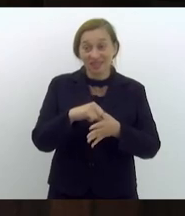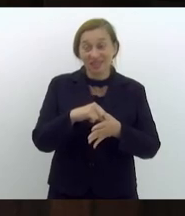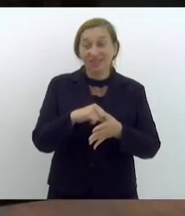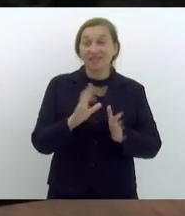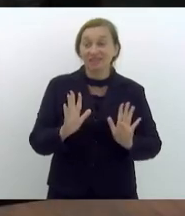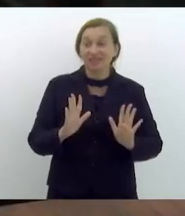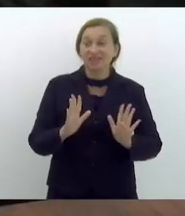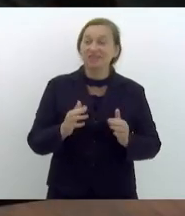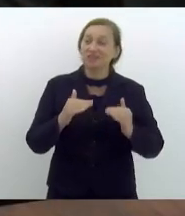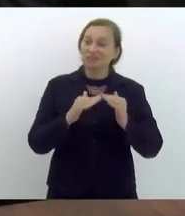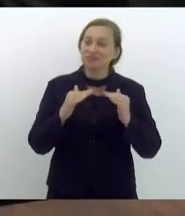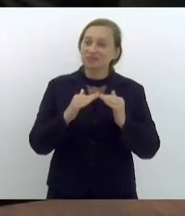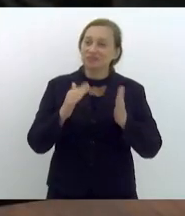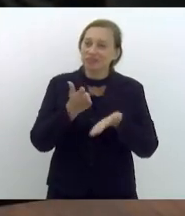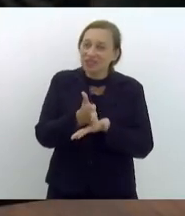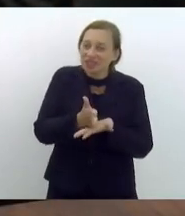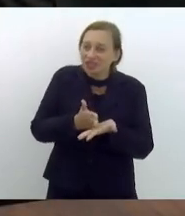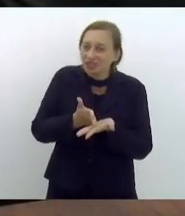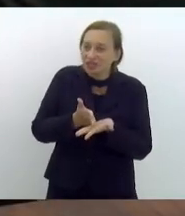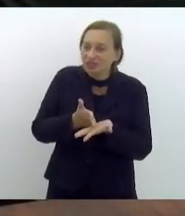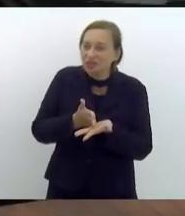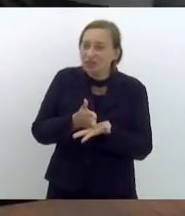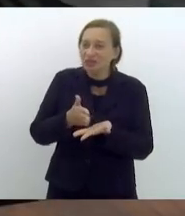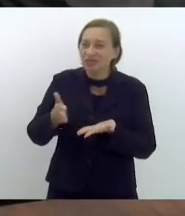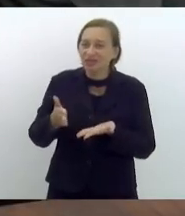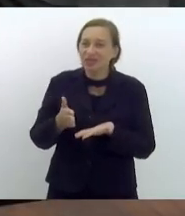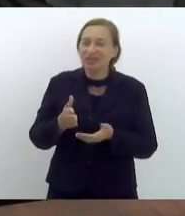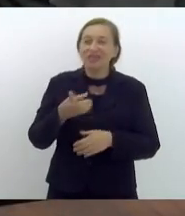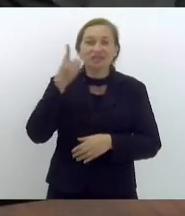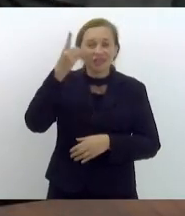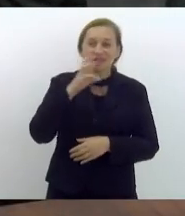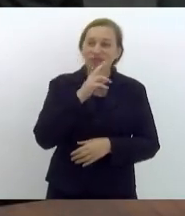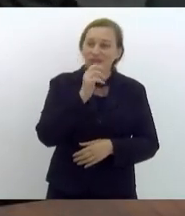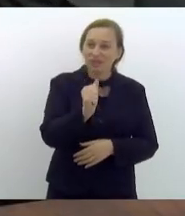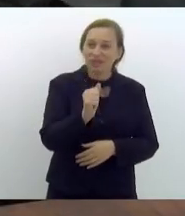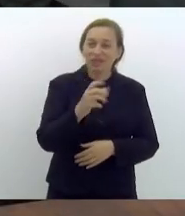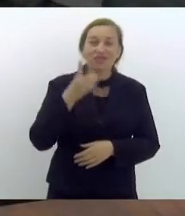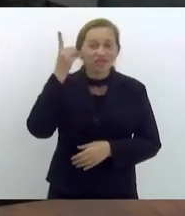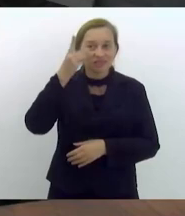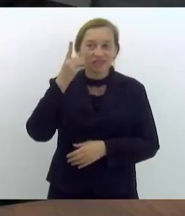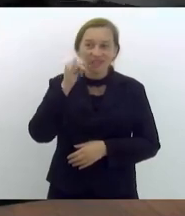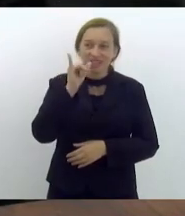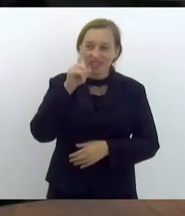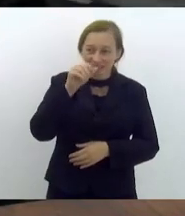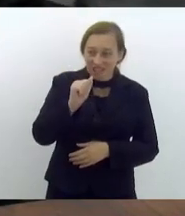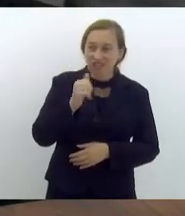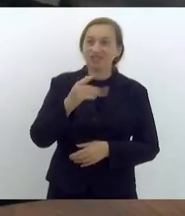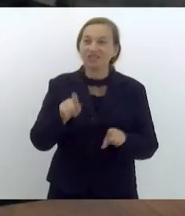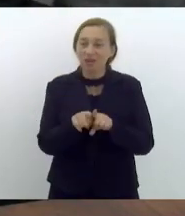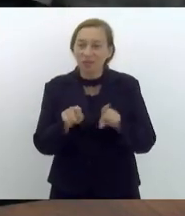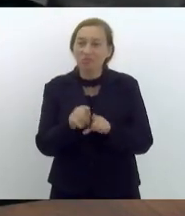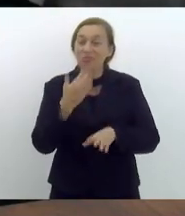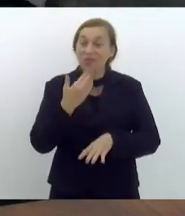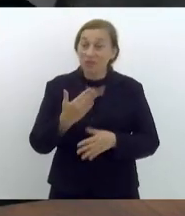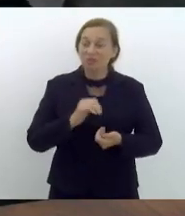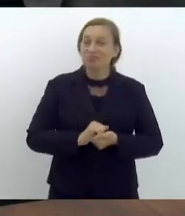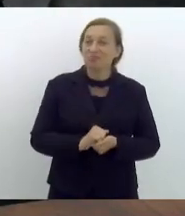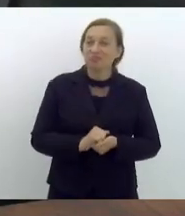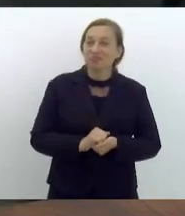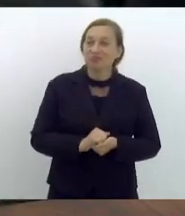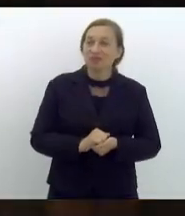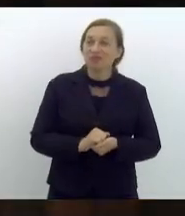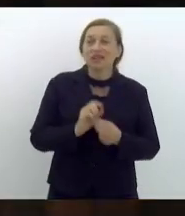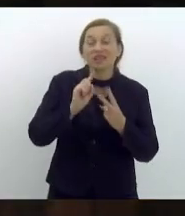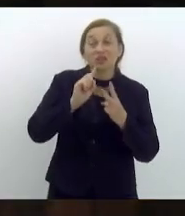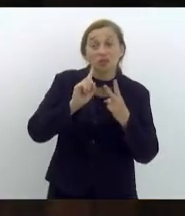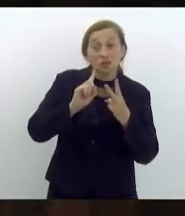a gente vai dividir o tempo entre o deputado Rodrigo Moreno Deputado da índia melouque também pediu vai